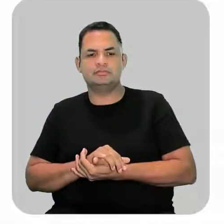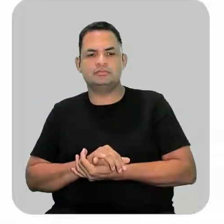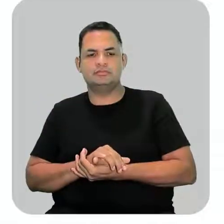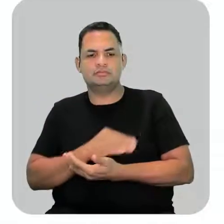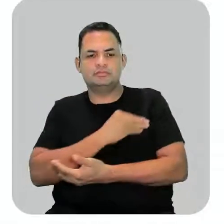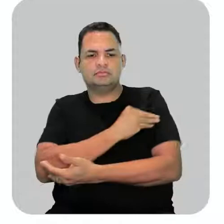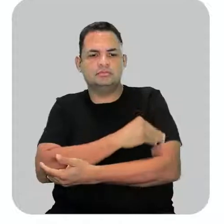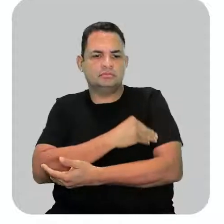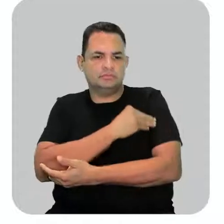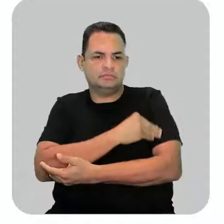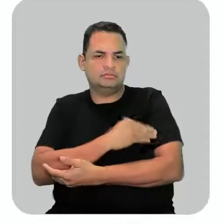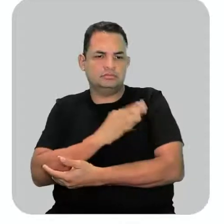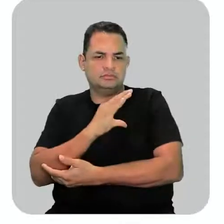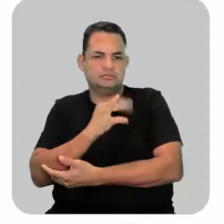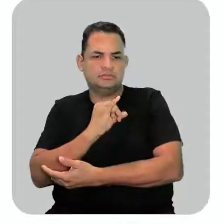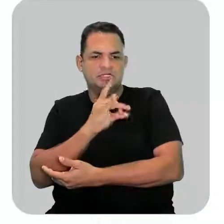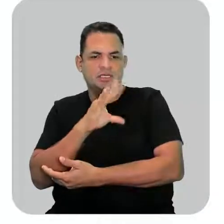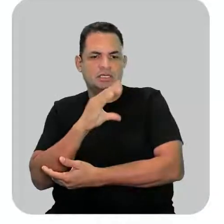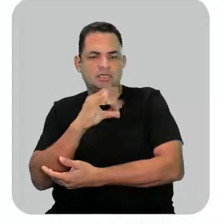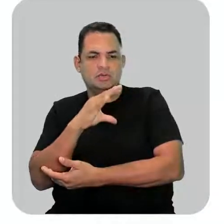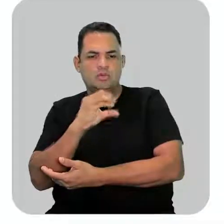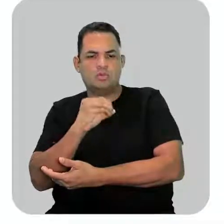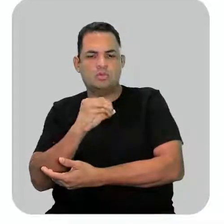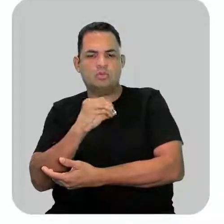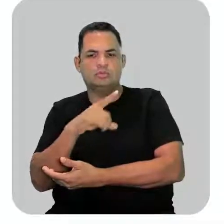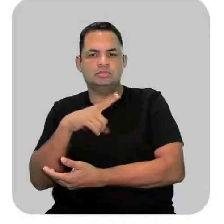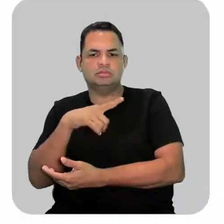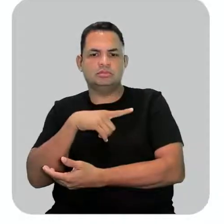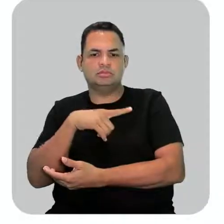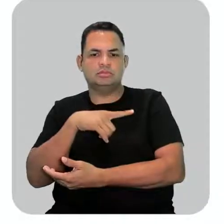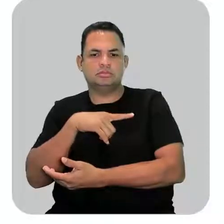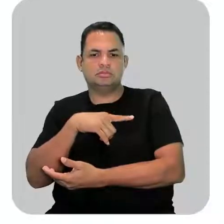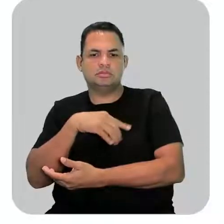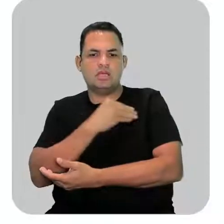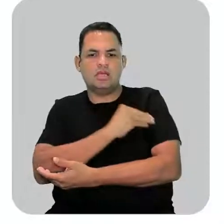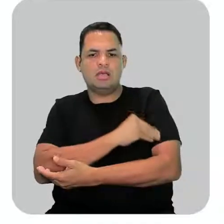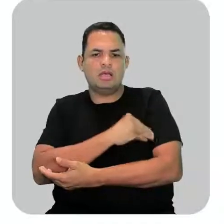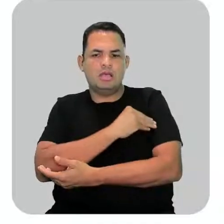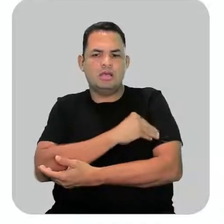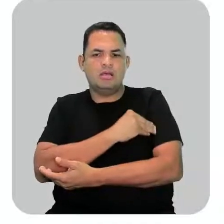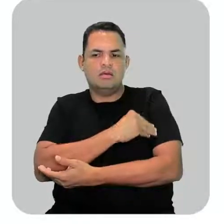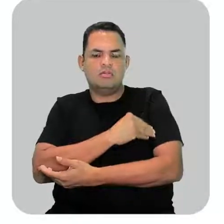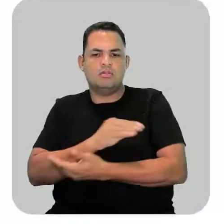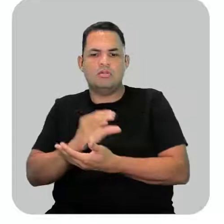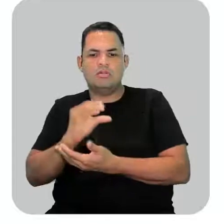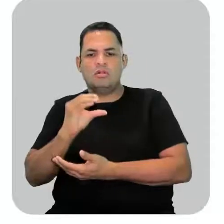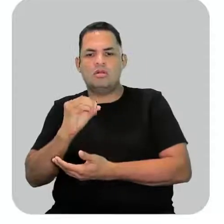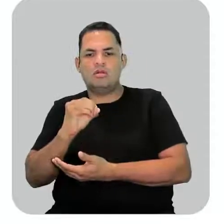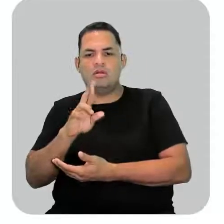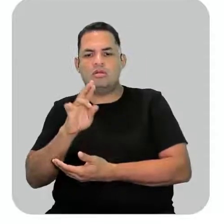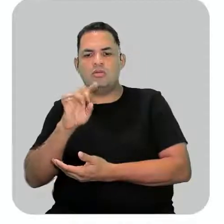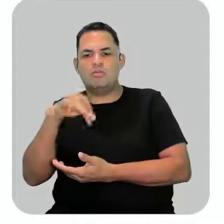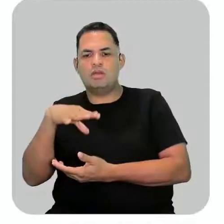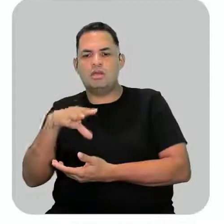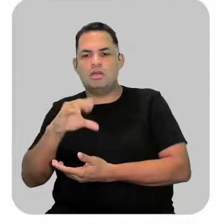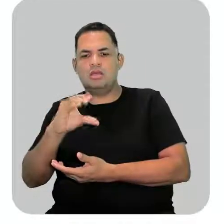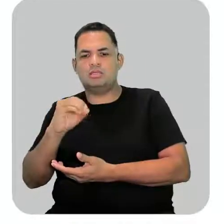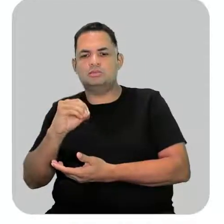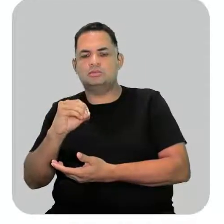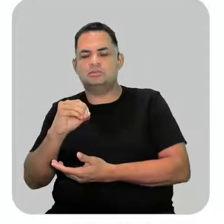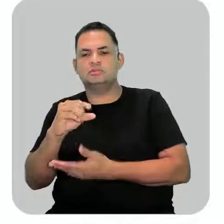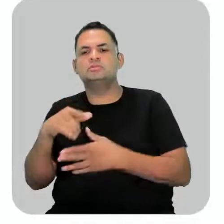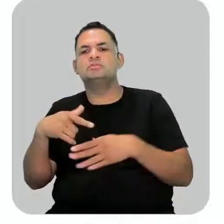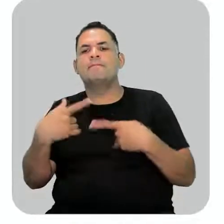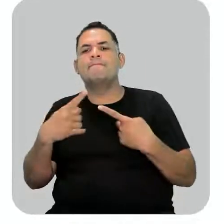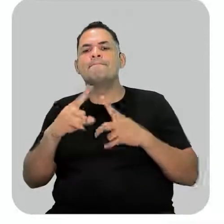um álcool do tipo cíclico. E também temos álcool do tipo aromático.